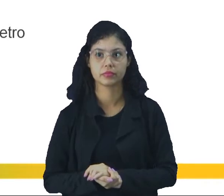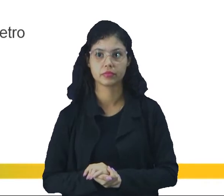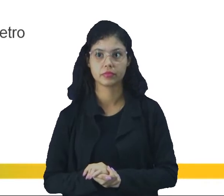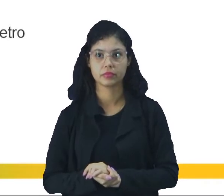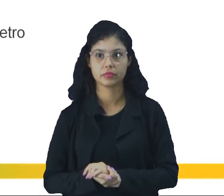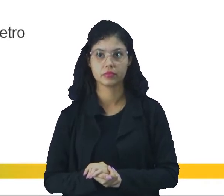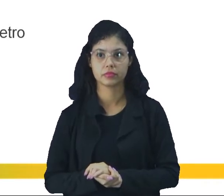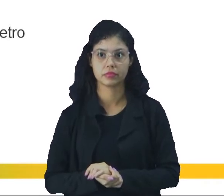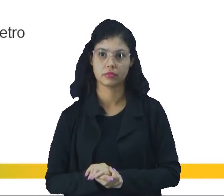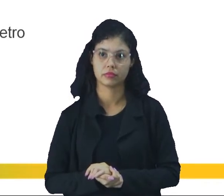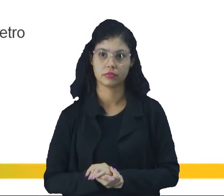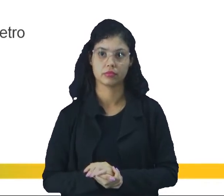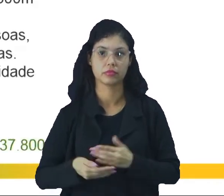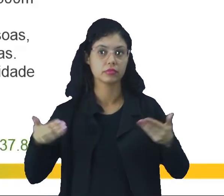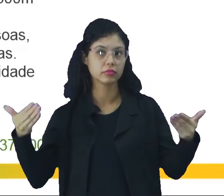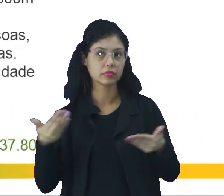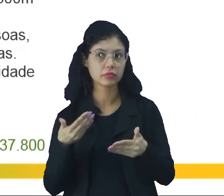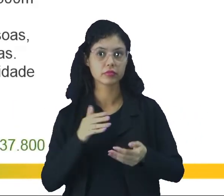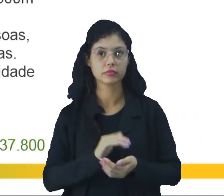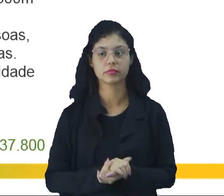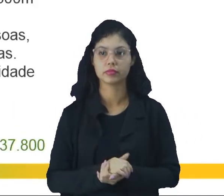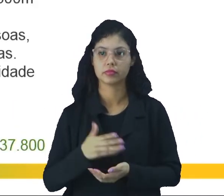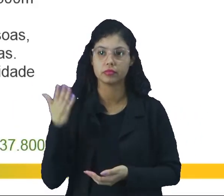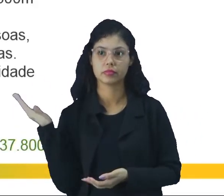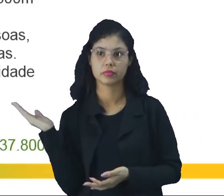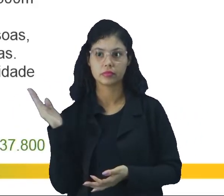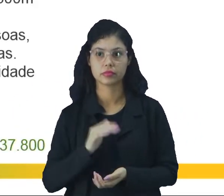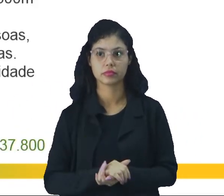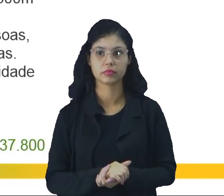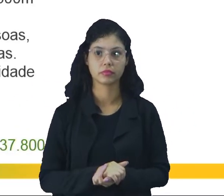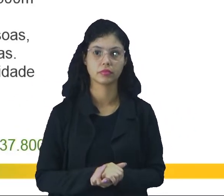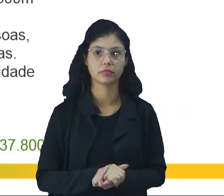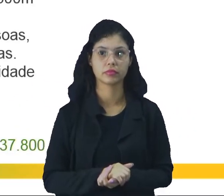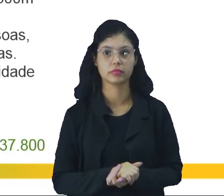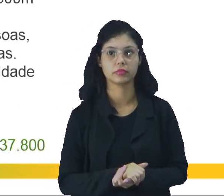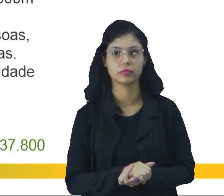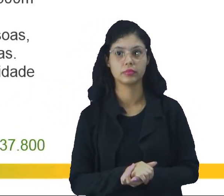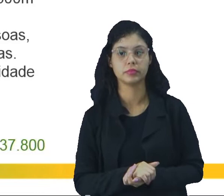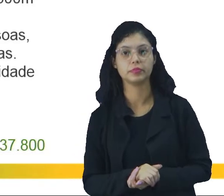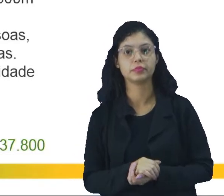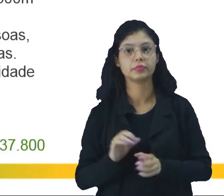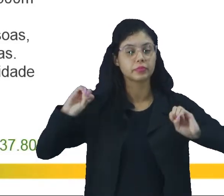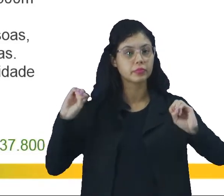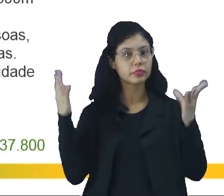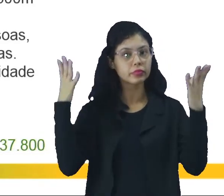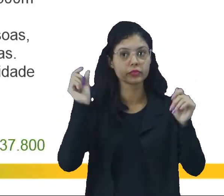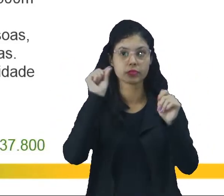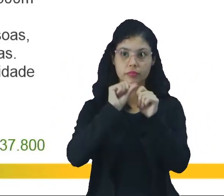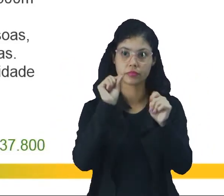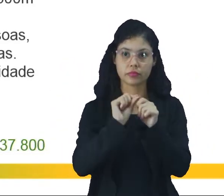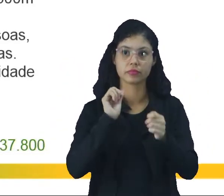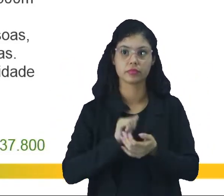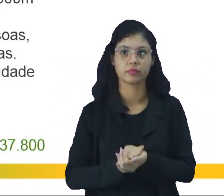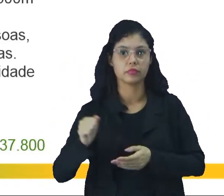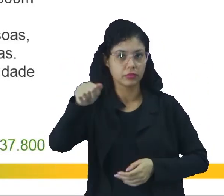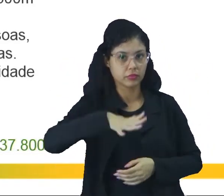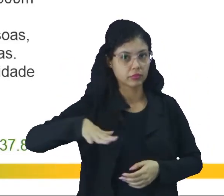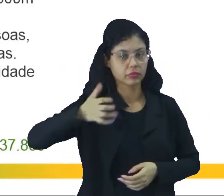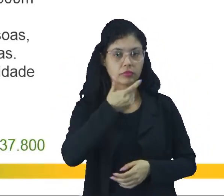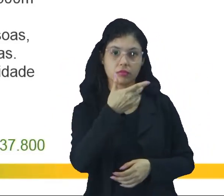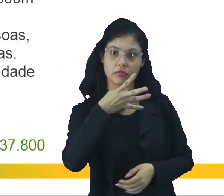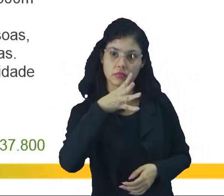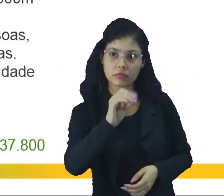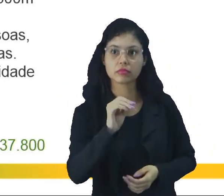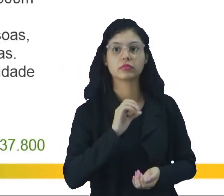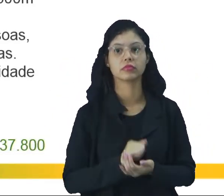Certinho? Atenção nisso aí. Agora, vamos lá. Exercícios. Um festival foi realizado num campo de